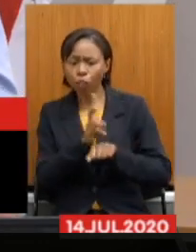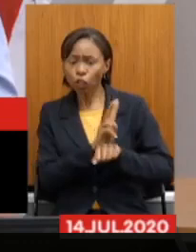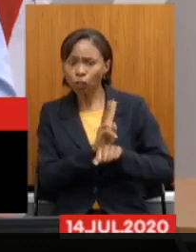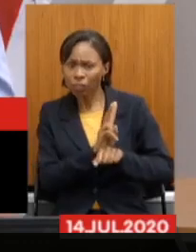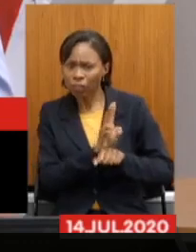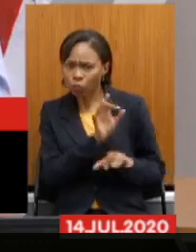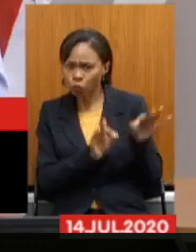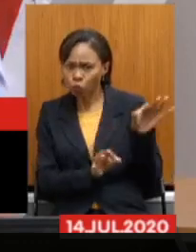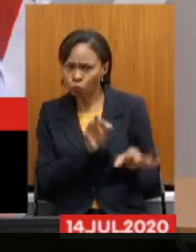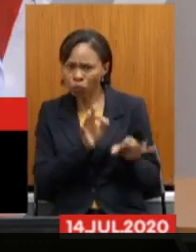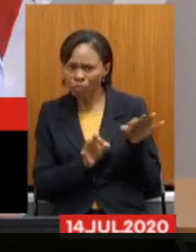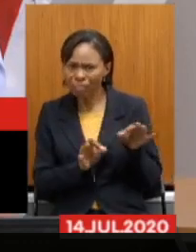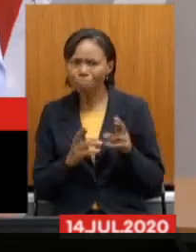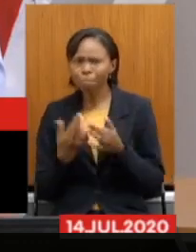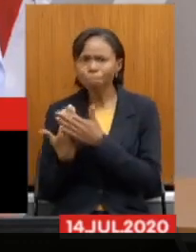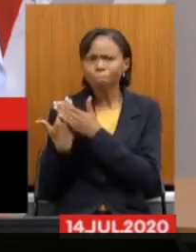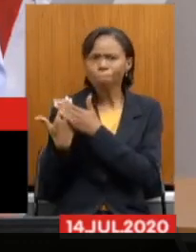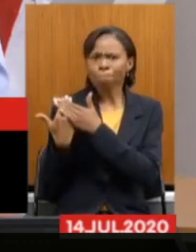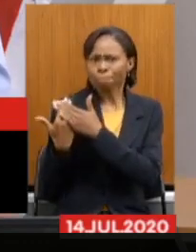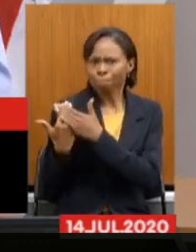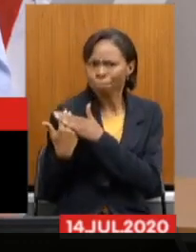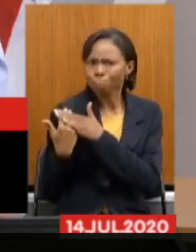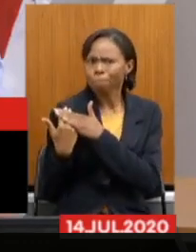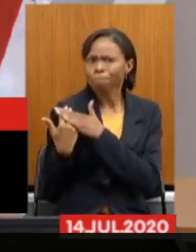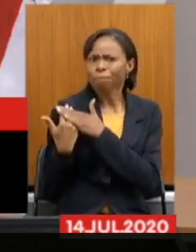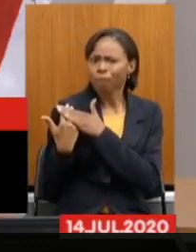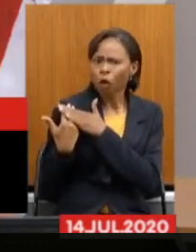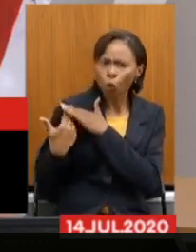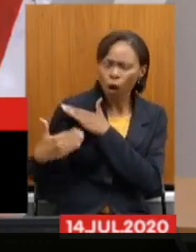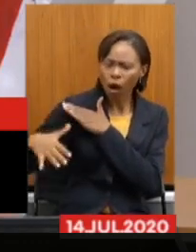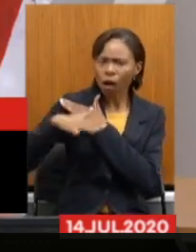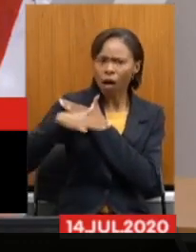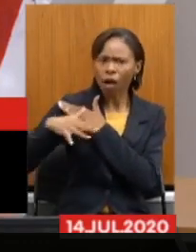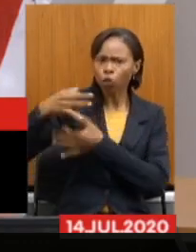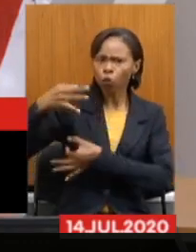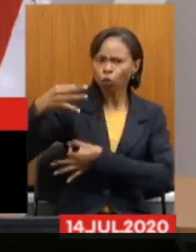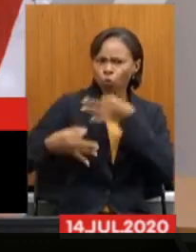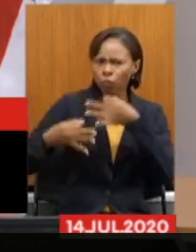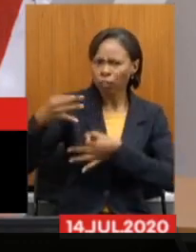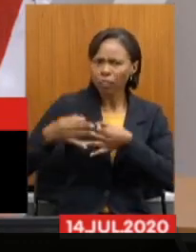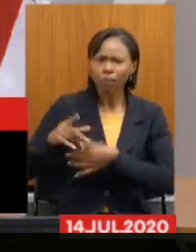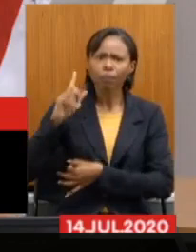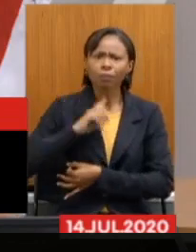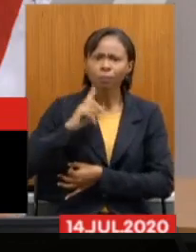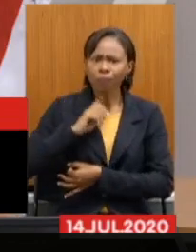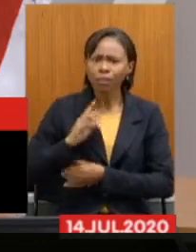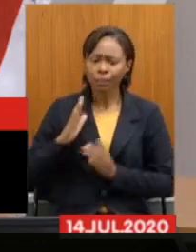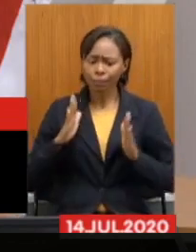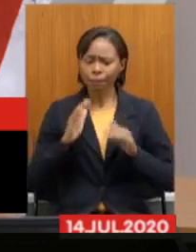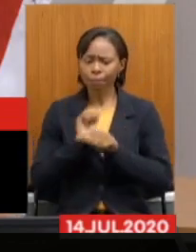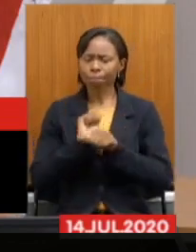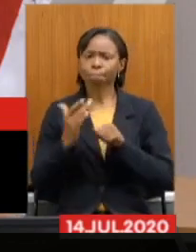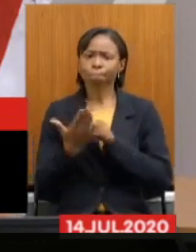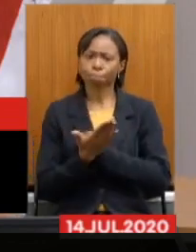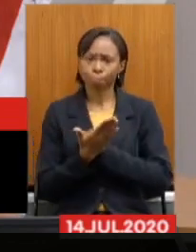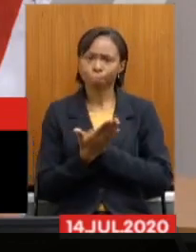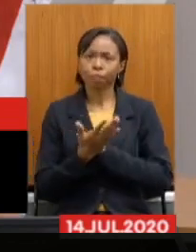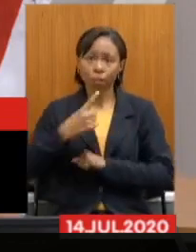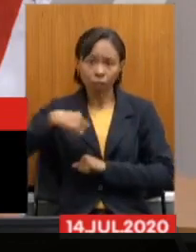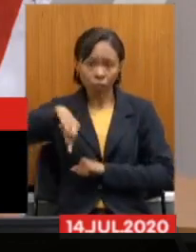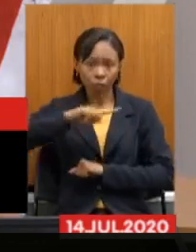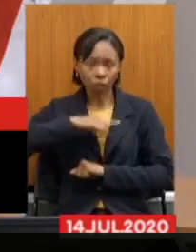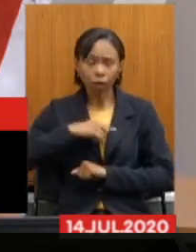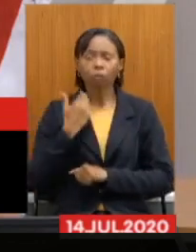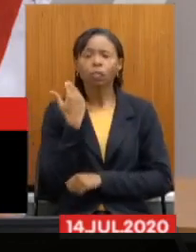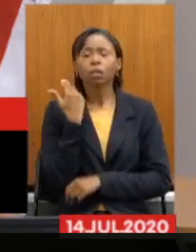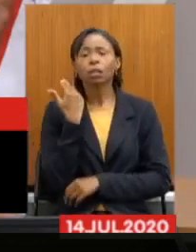nas costas durante praticamente essa pandemia e durante a normalidade. Nós não temos